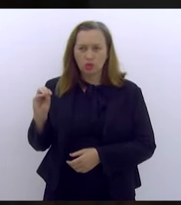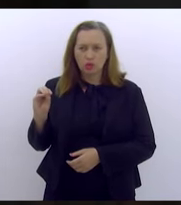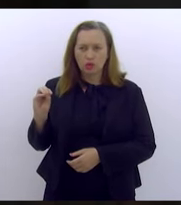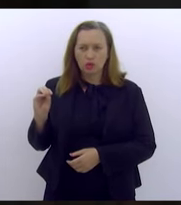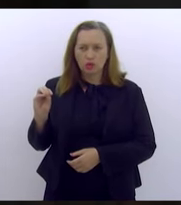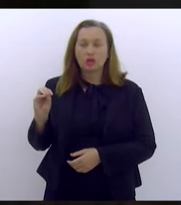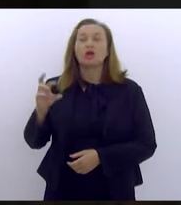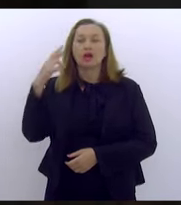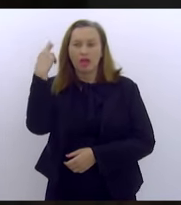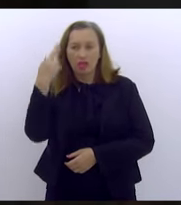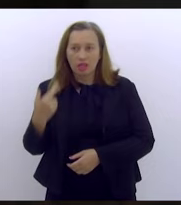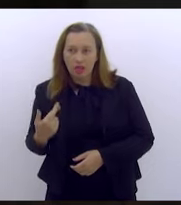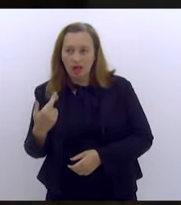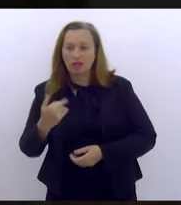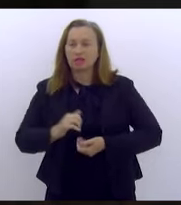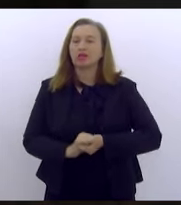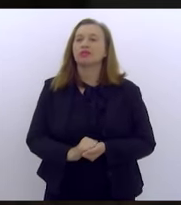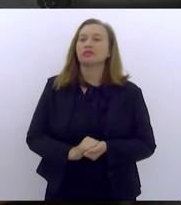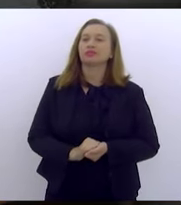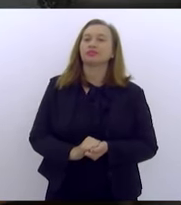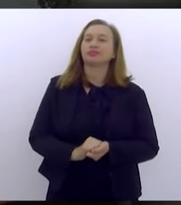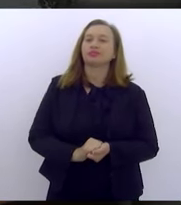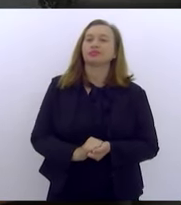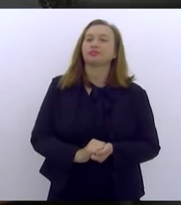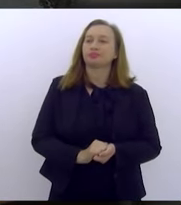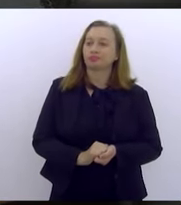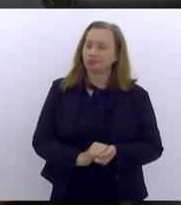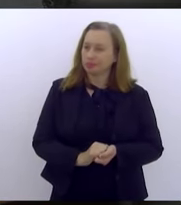Vamos lá, Renata Souza, nossa nobre deputada.